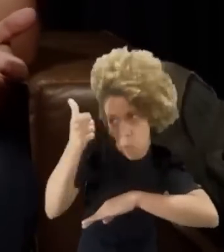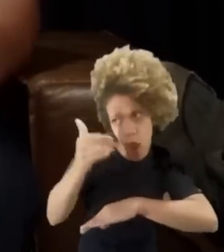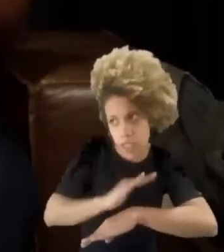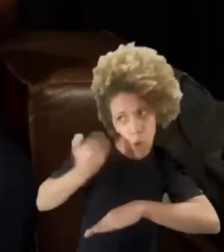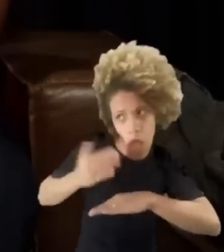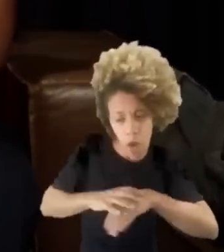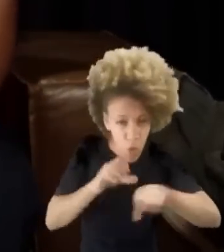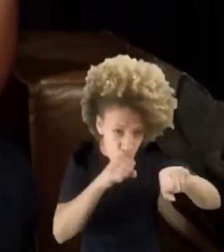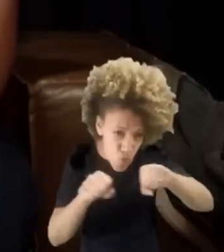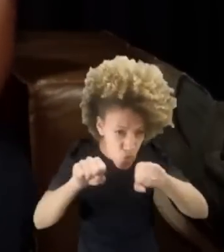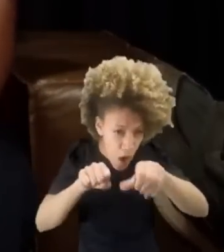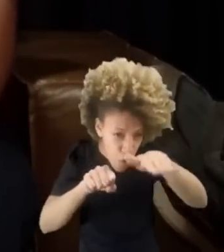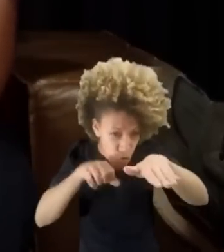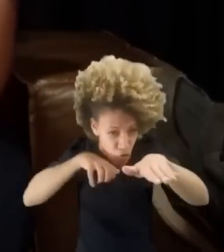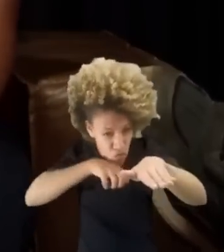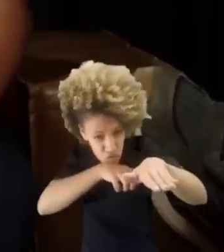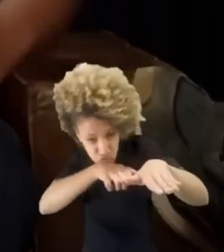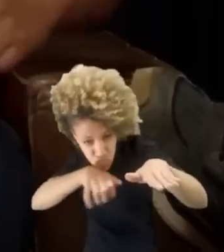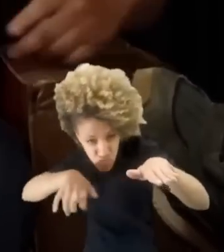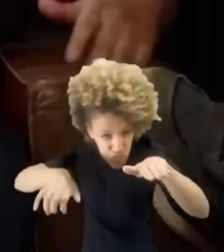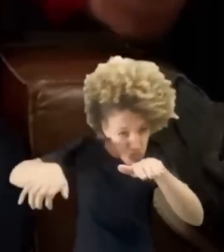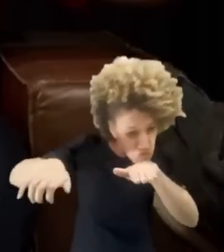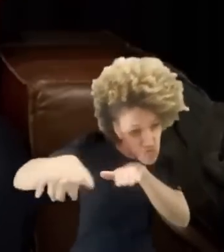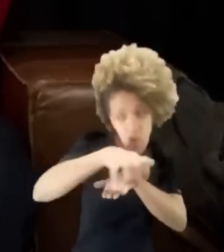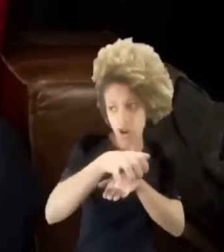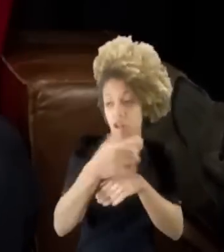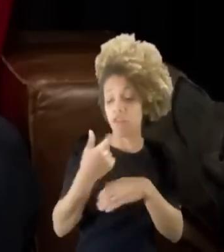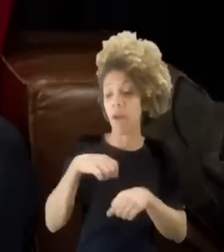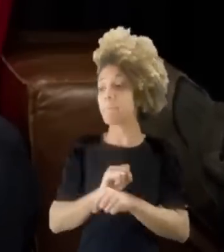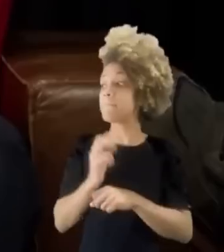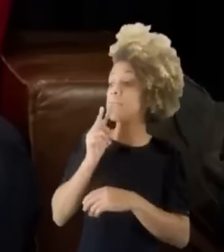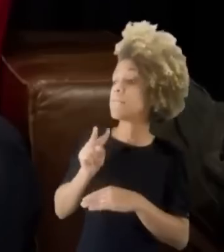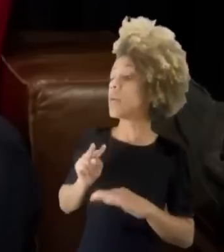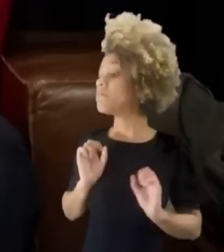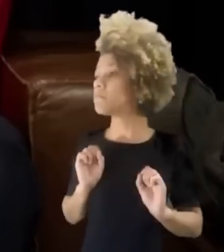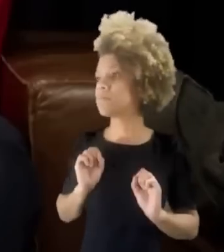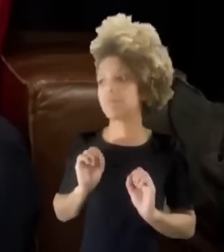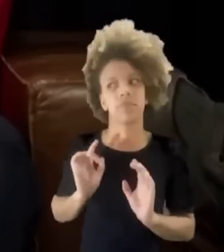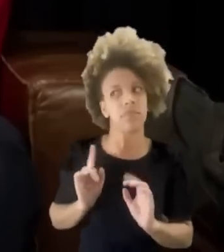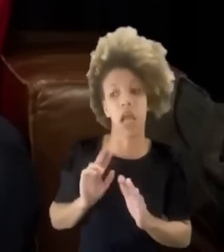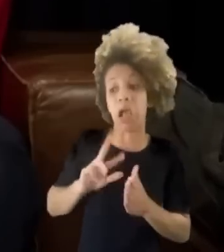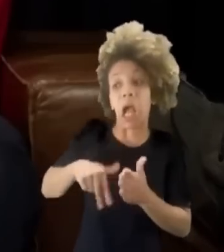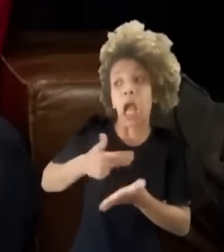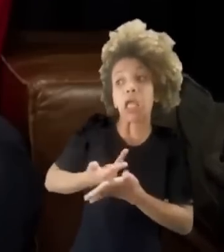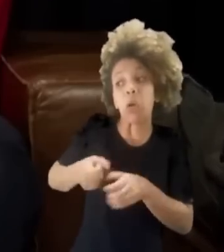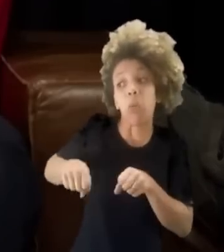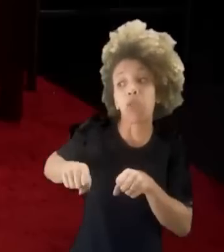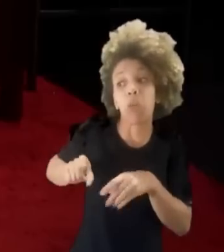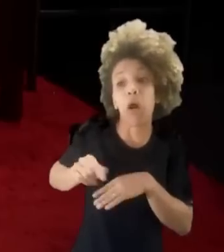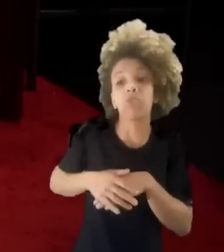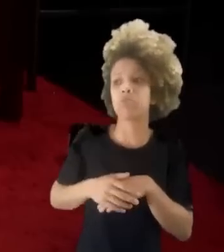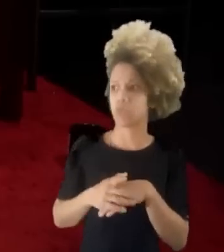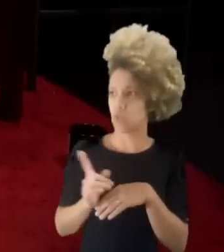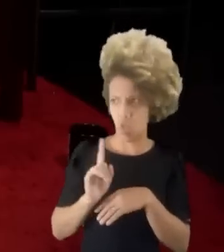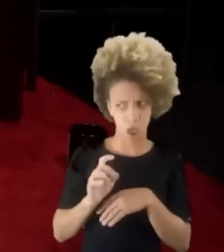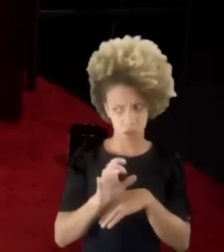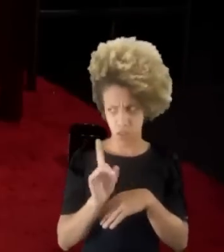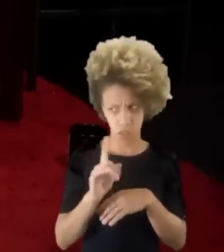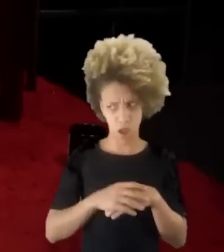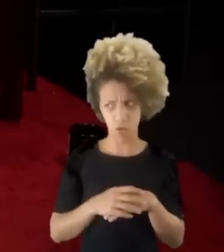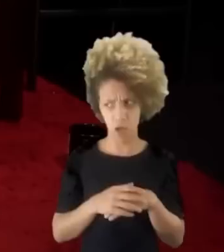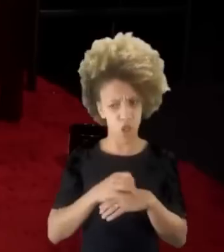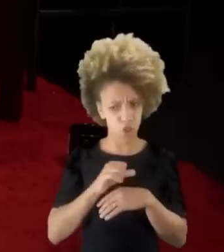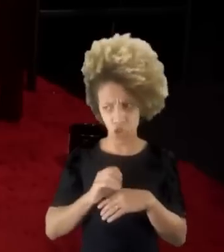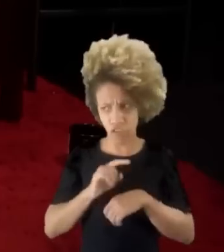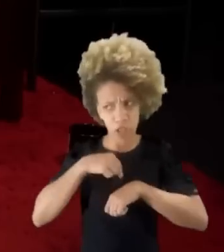você que se você cai na Marginal os carros não vai parar para voltar caiu não é assim mano o